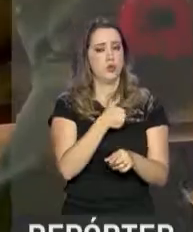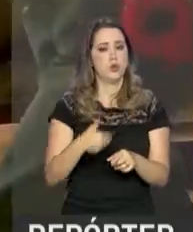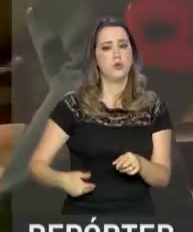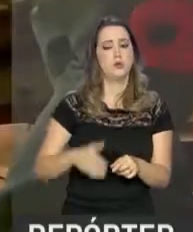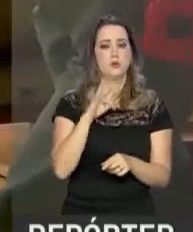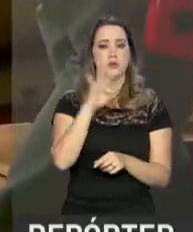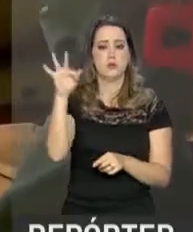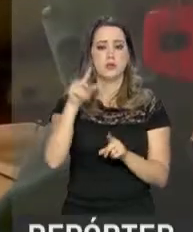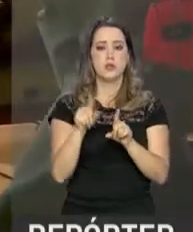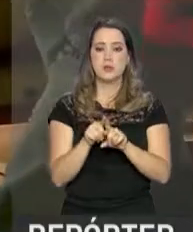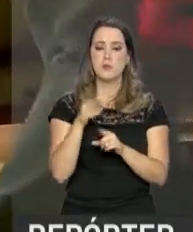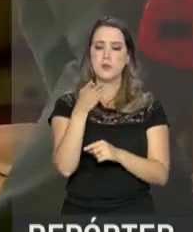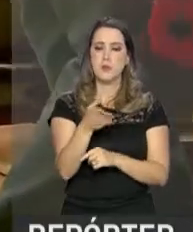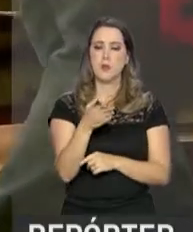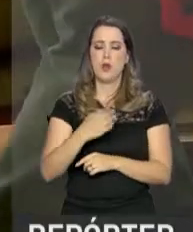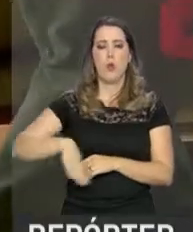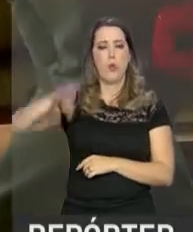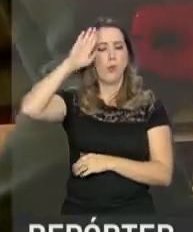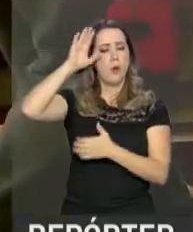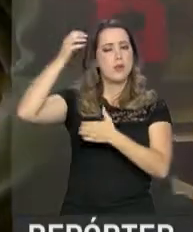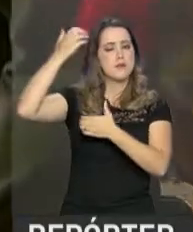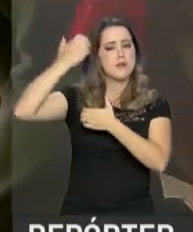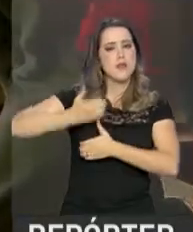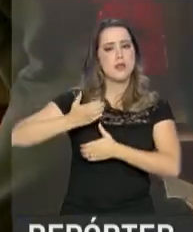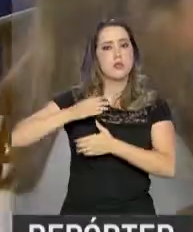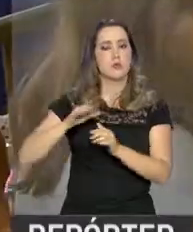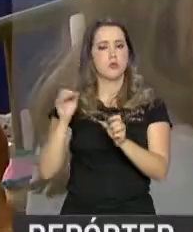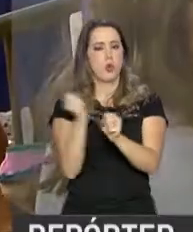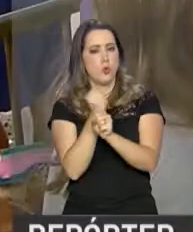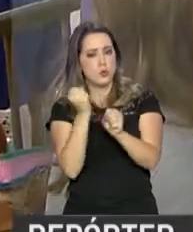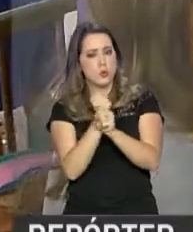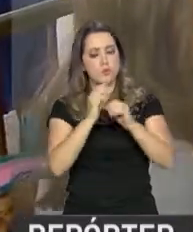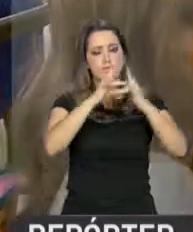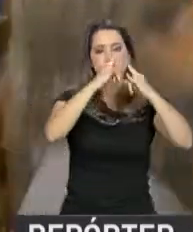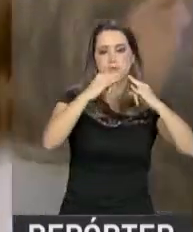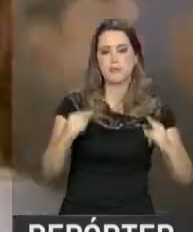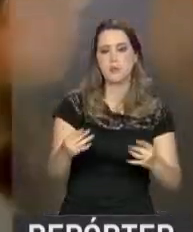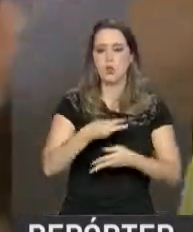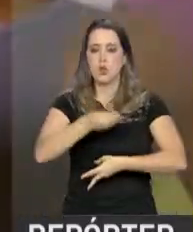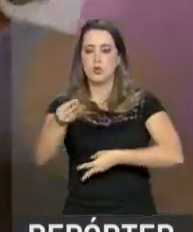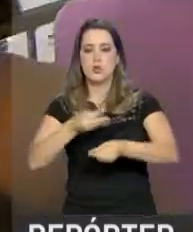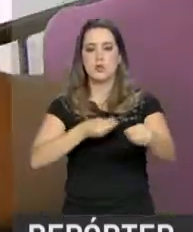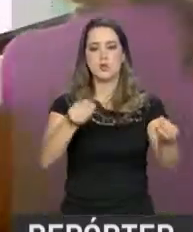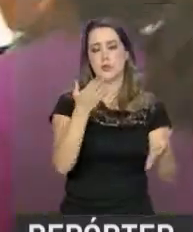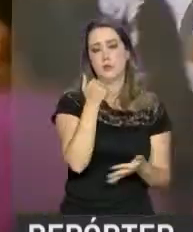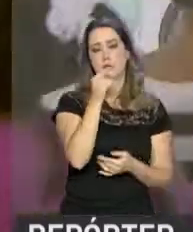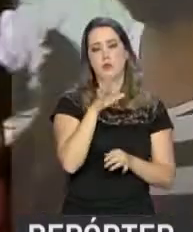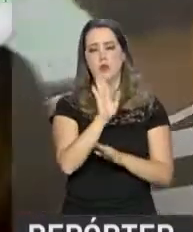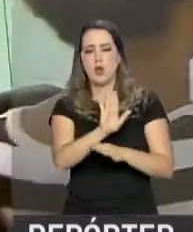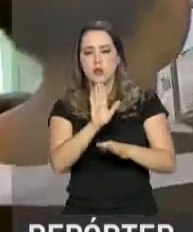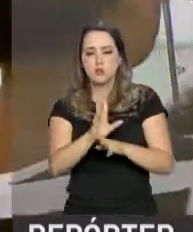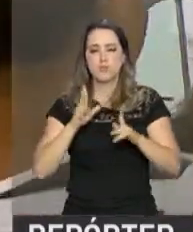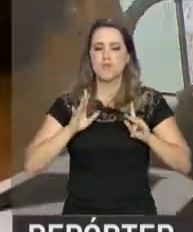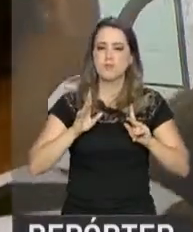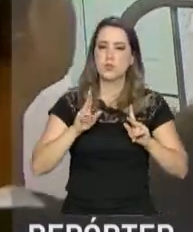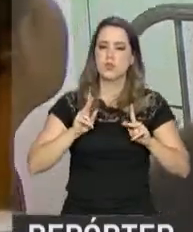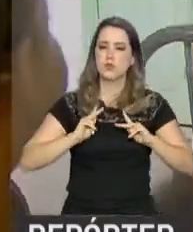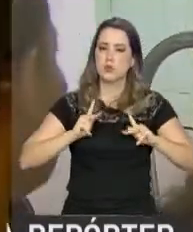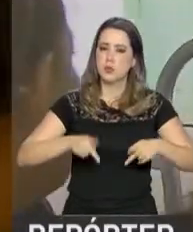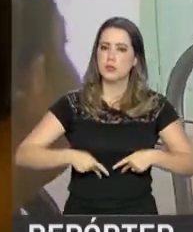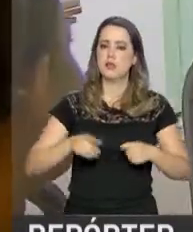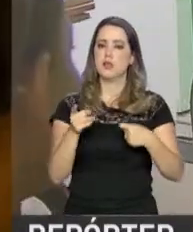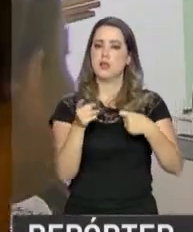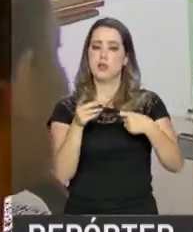federal. O Exército Brasileiro, além de montar as tendas, distribui as refeições, ajuda nas ações de saúde e faz